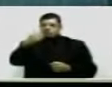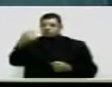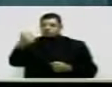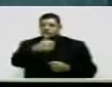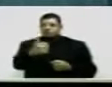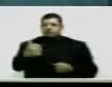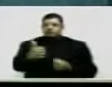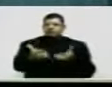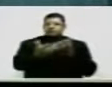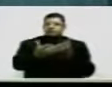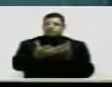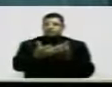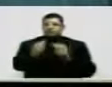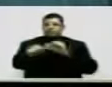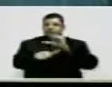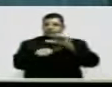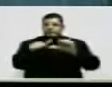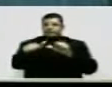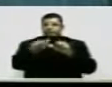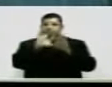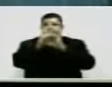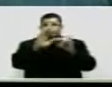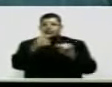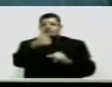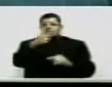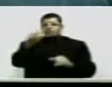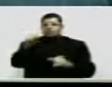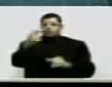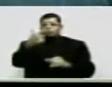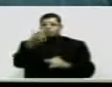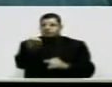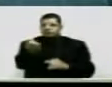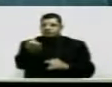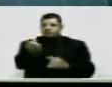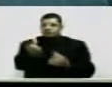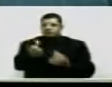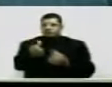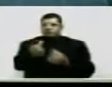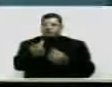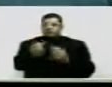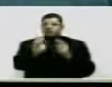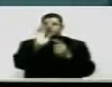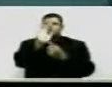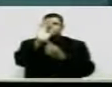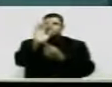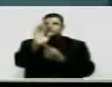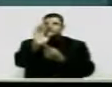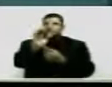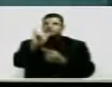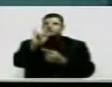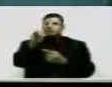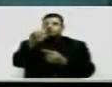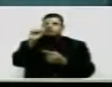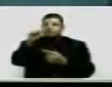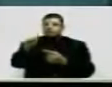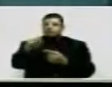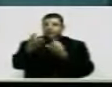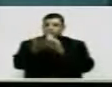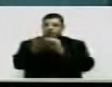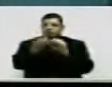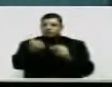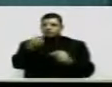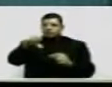79/2011, que altera a lei 2826, aditando o item 8 ao